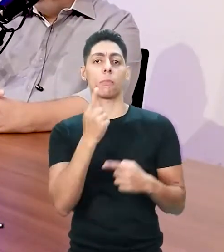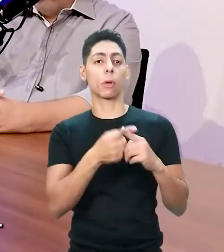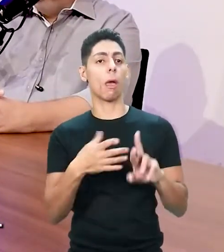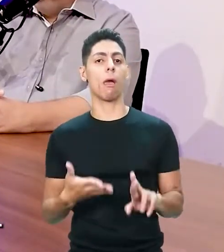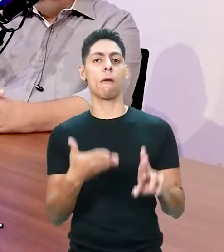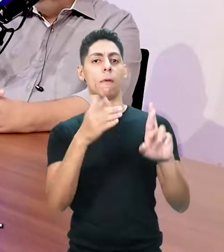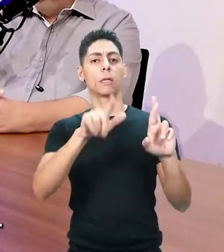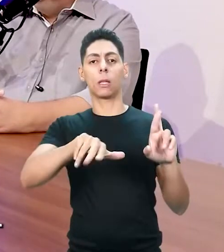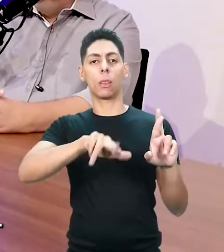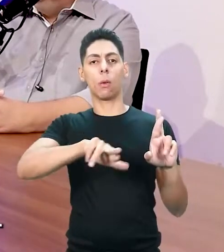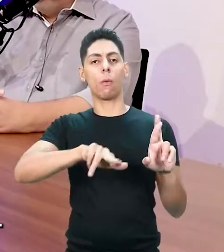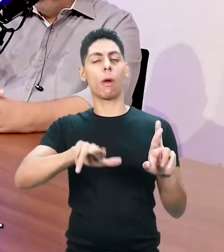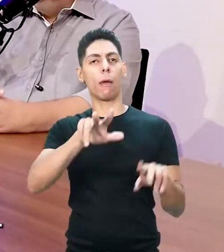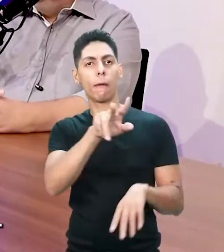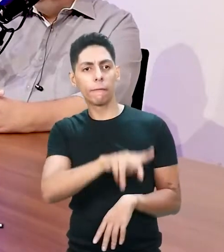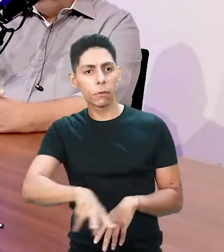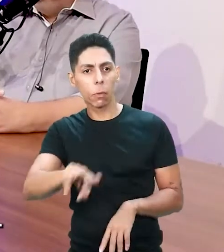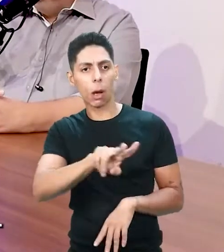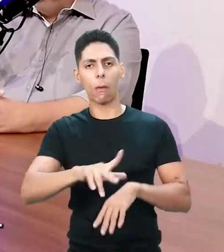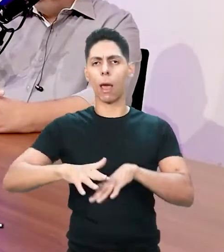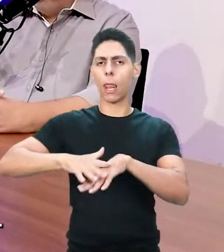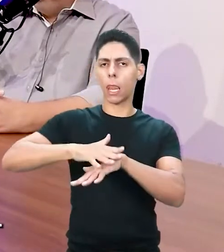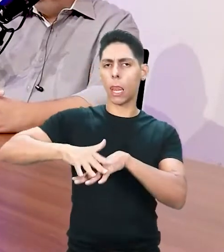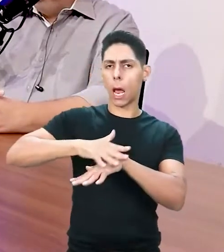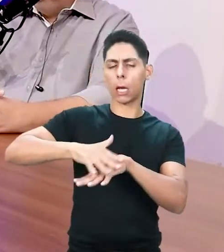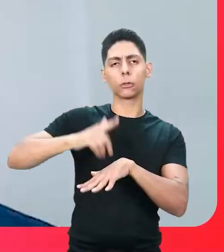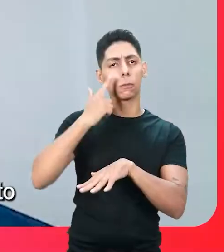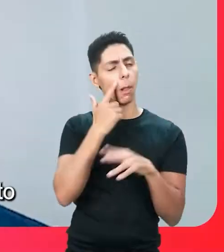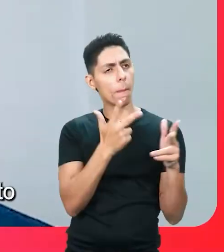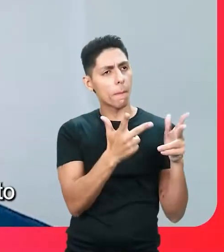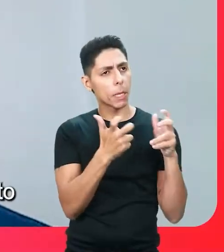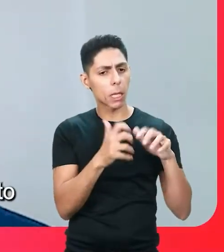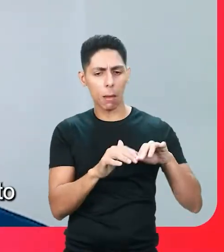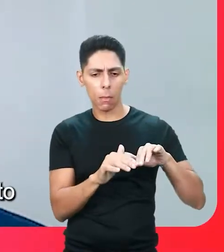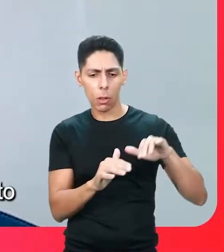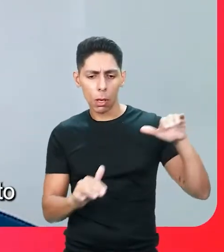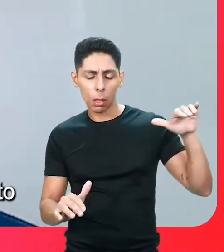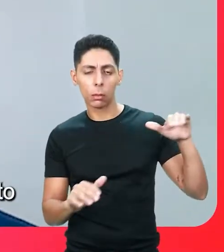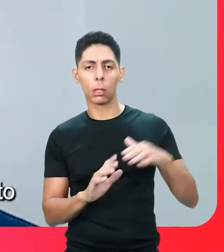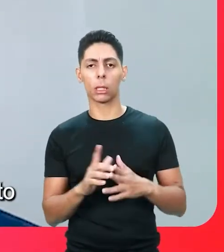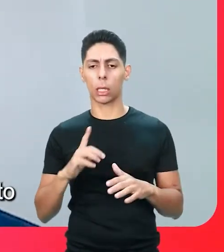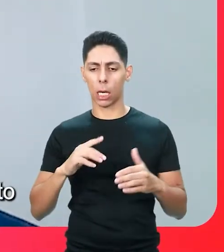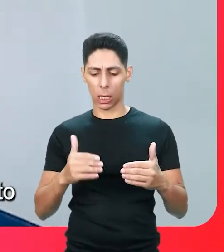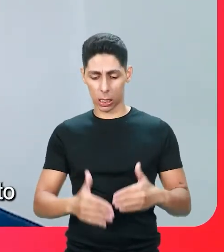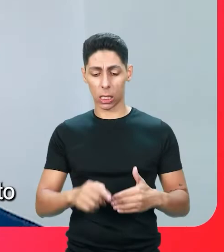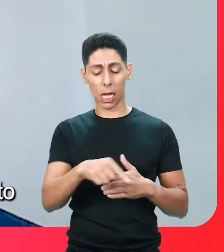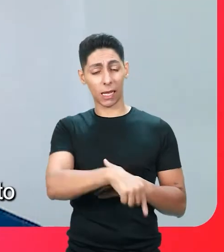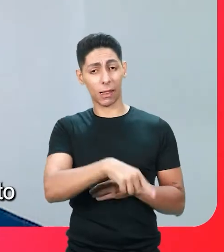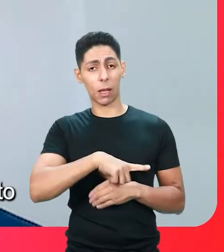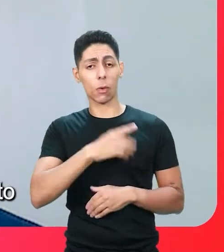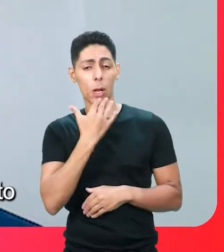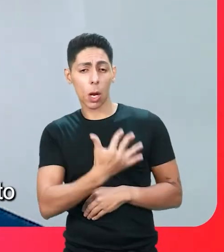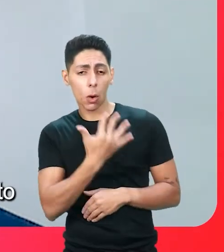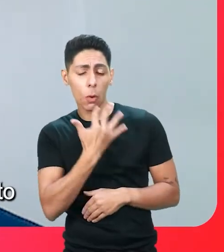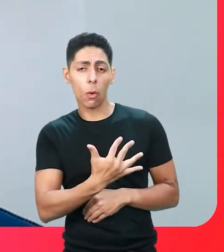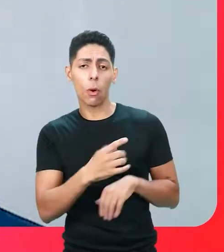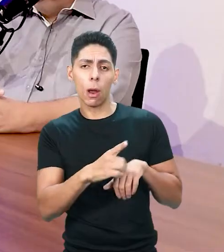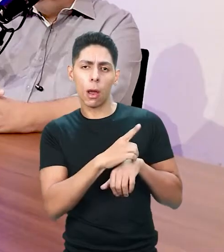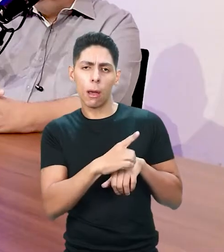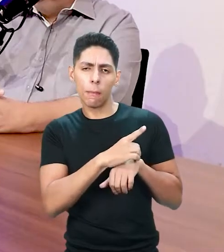é visual, é tátil. Vocês calculam o tamanho do degrau e tal. Tem um degrau aqui, que o degrau é preto, e tem umas listras